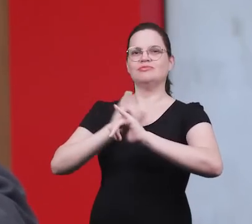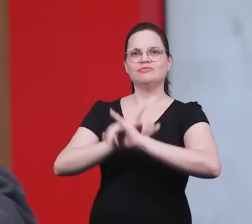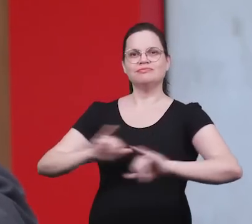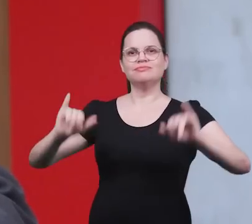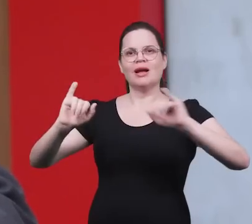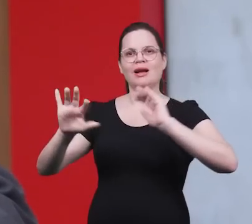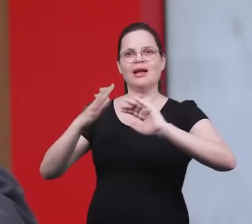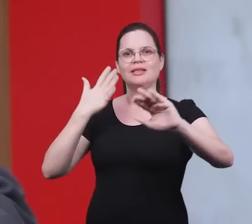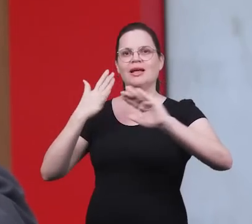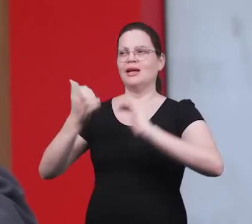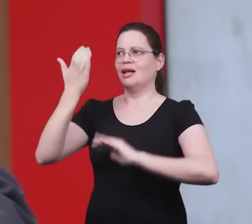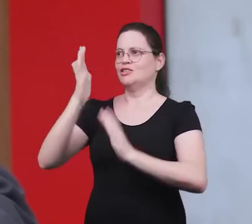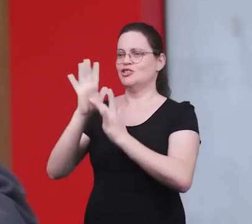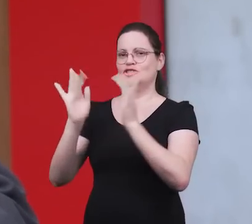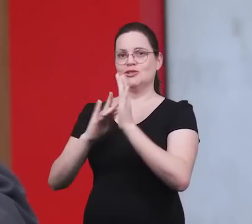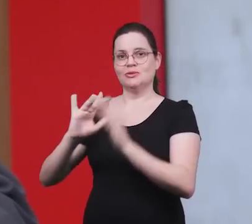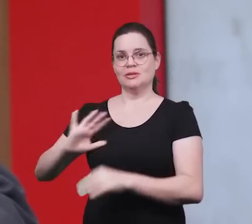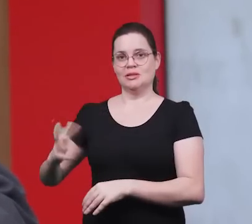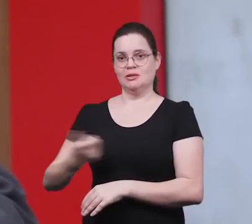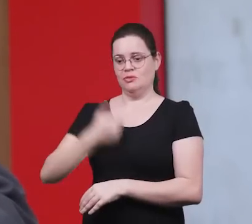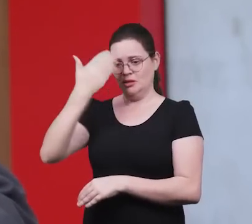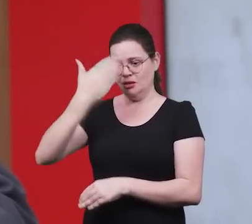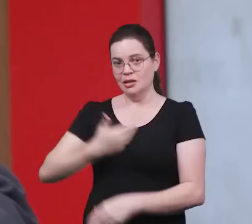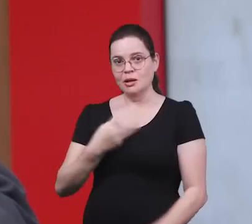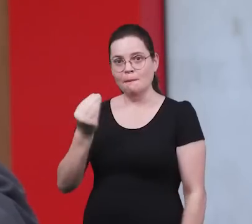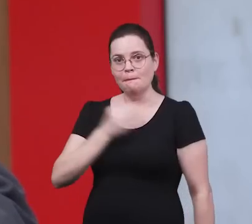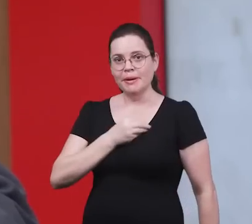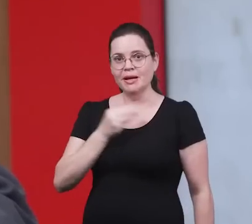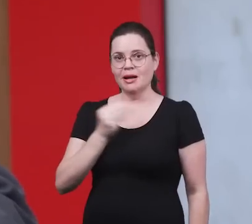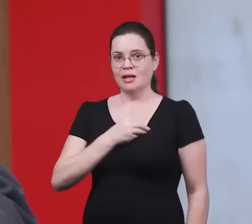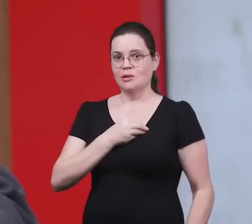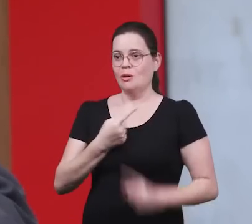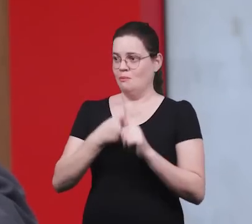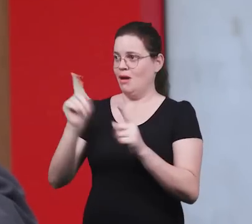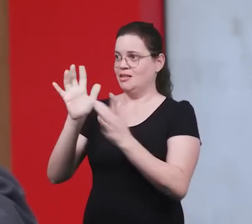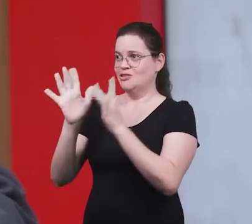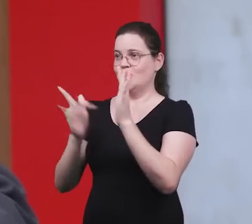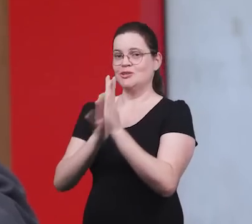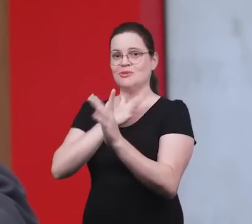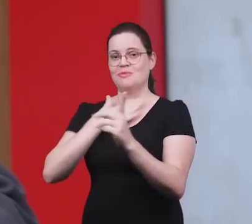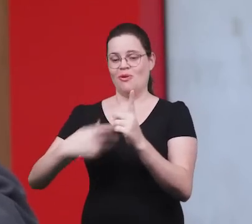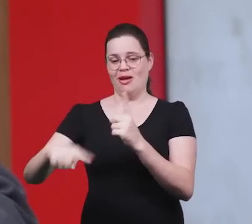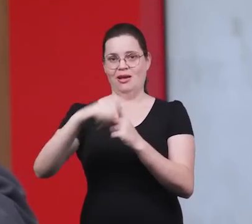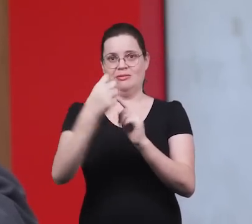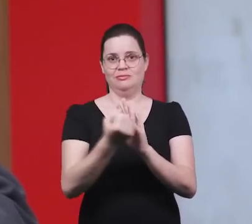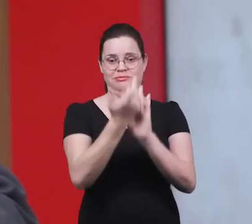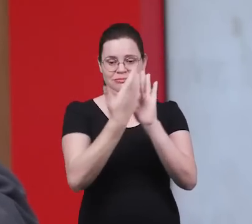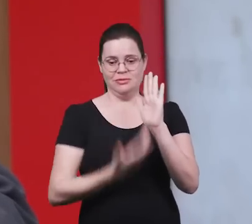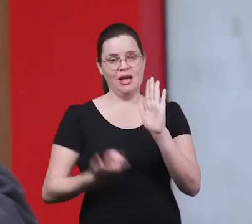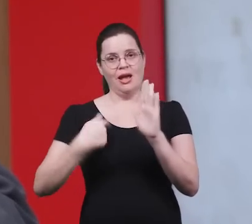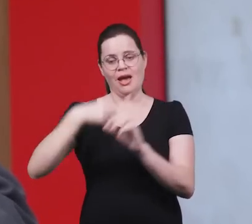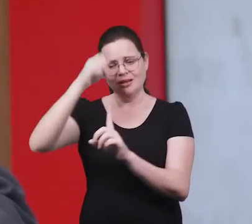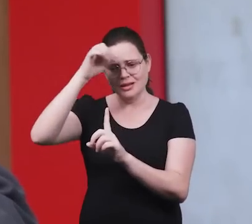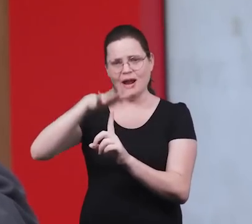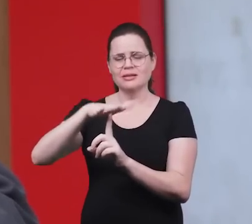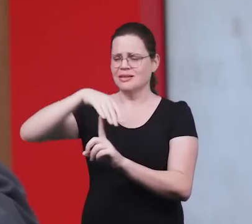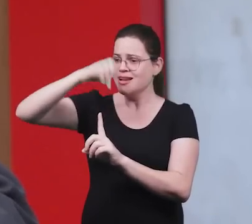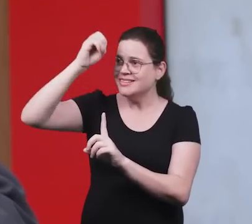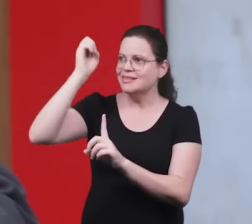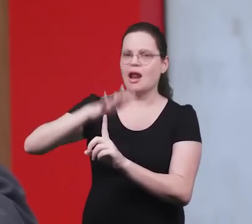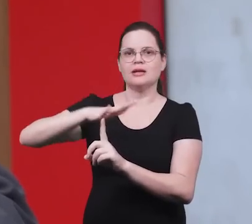cantarei de Jesus que me salvou, e por este pecador a si mesmo se entregou. Foi graça,